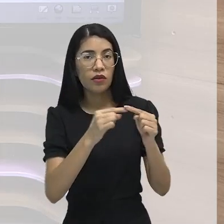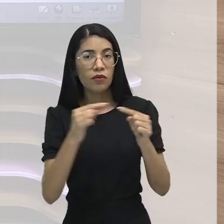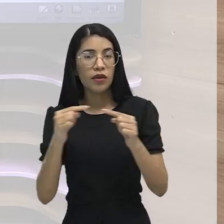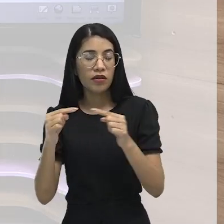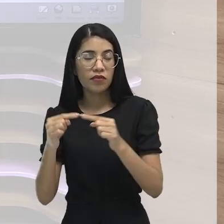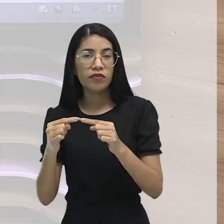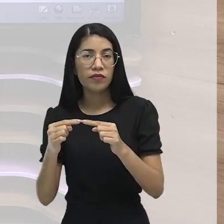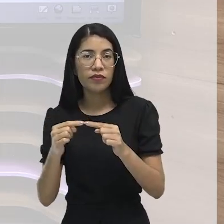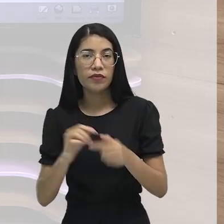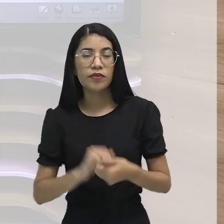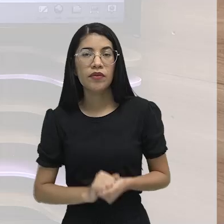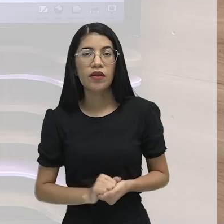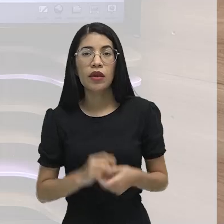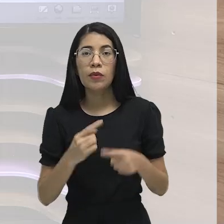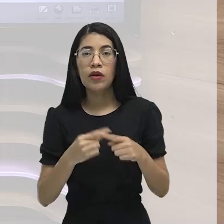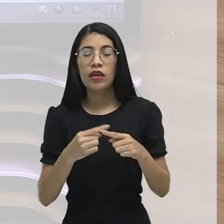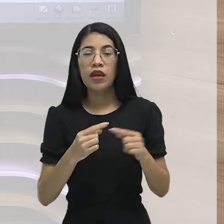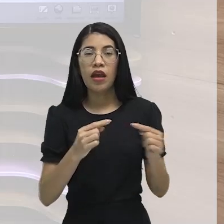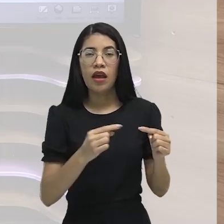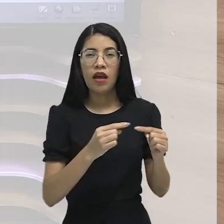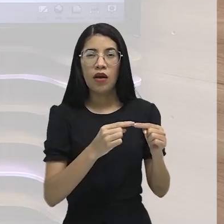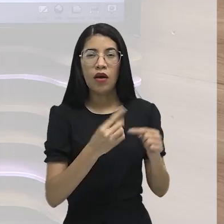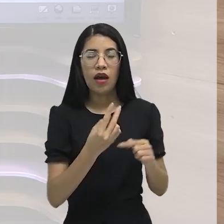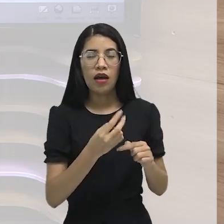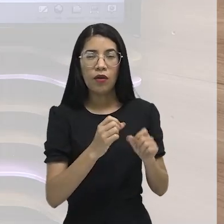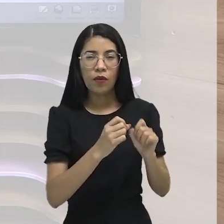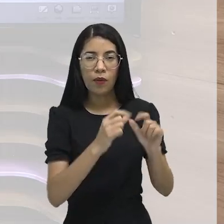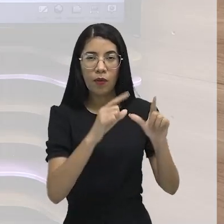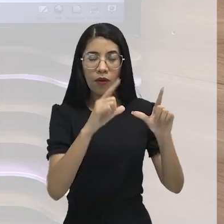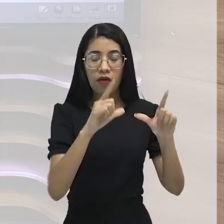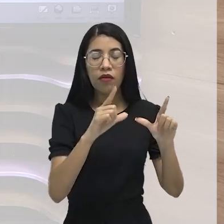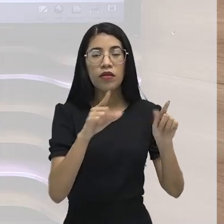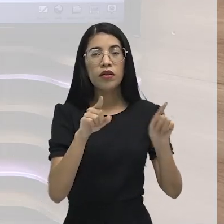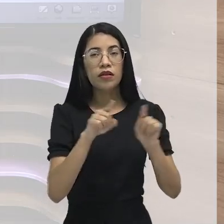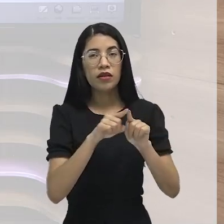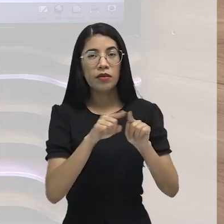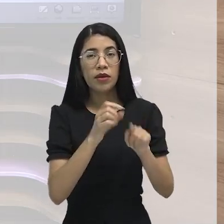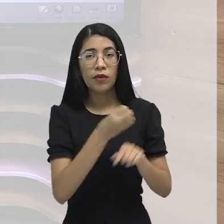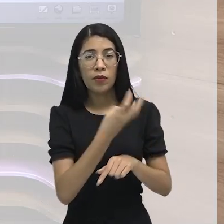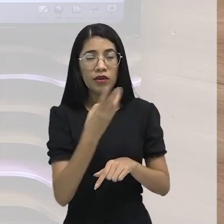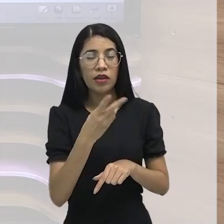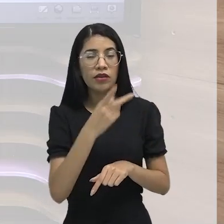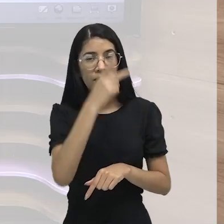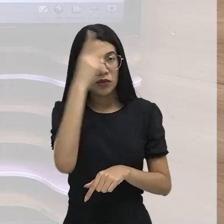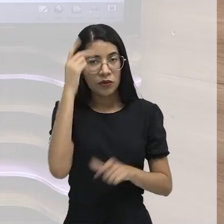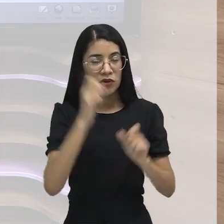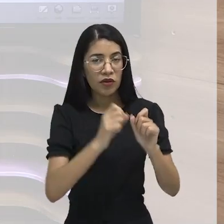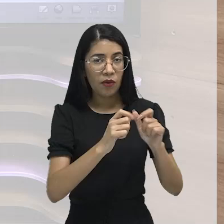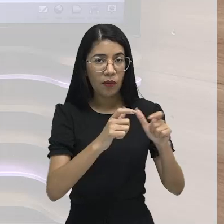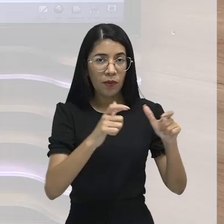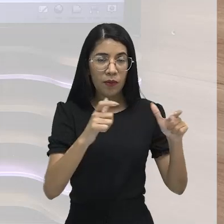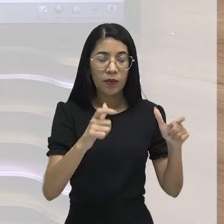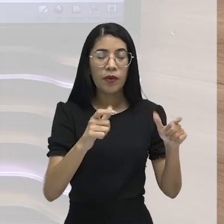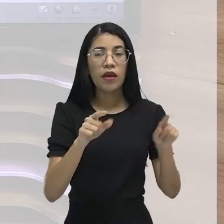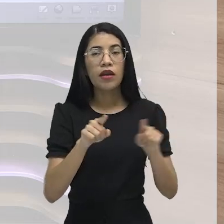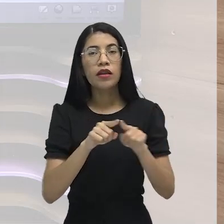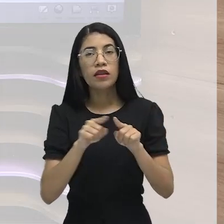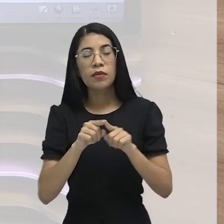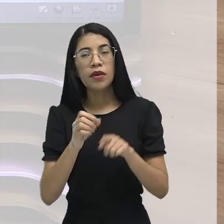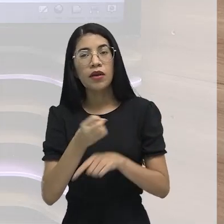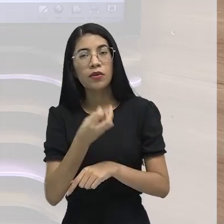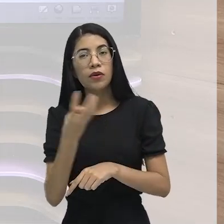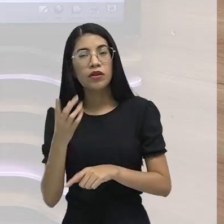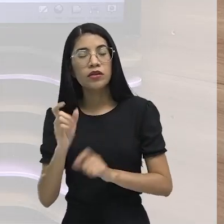diretamente proporcionais, porque aumentou uma, tá? No caso aqui, aumentou a quantidade de pessoas, né? Vai aumentar também